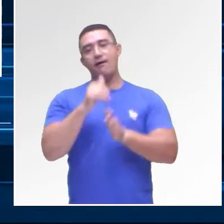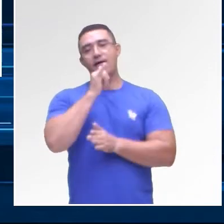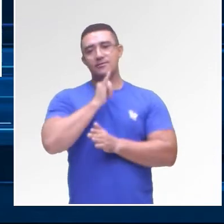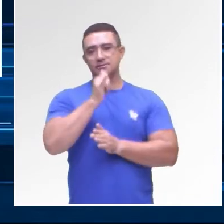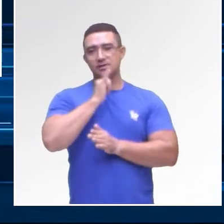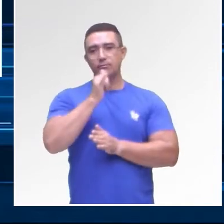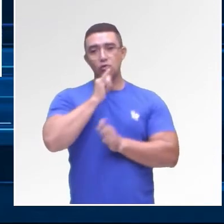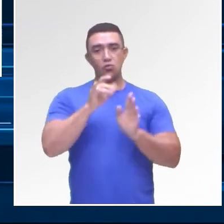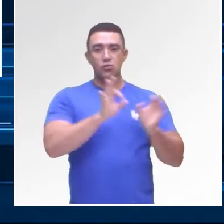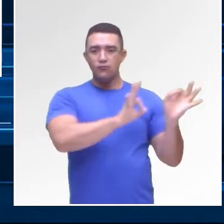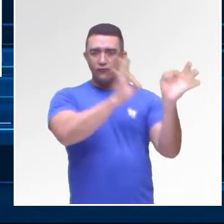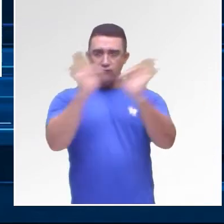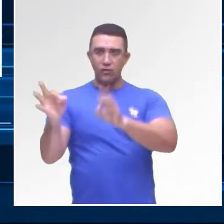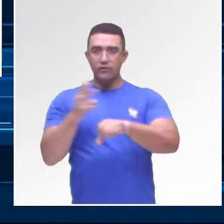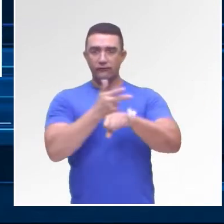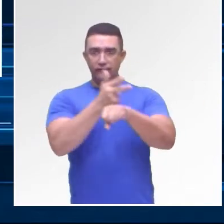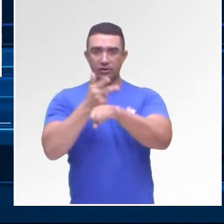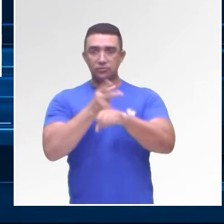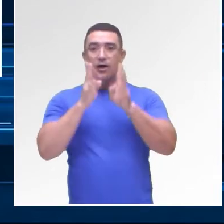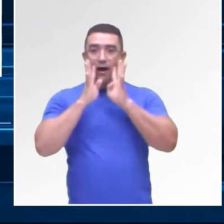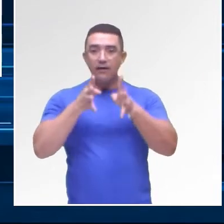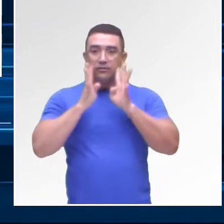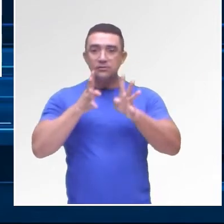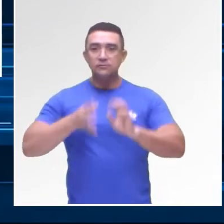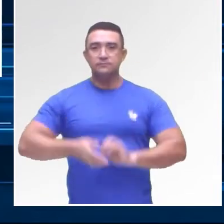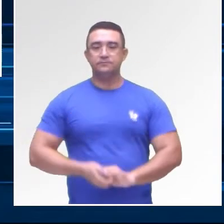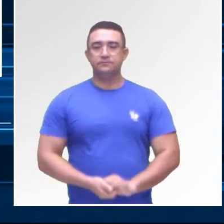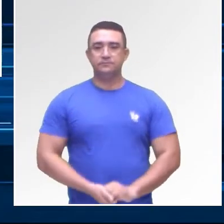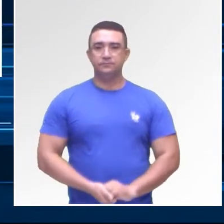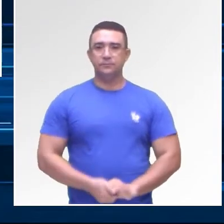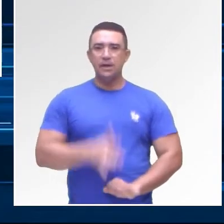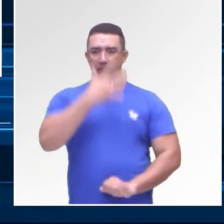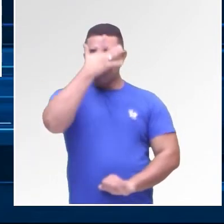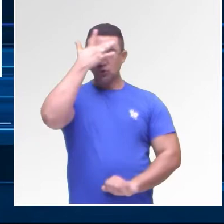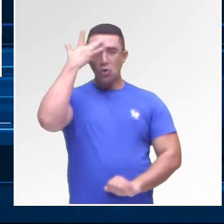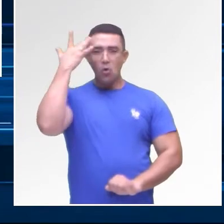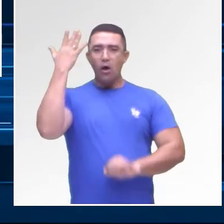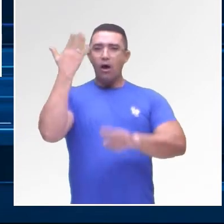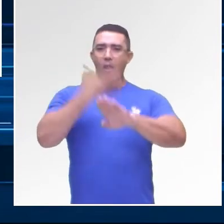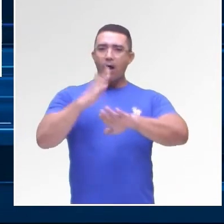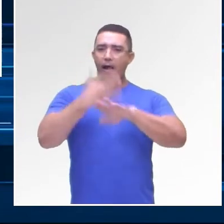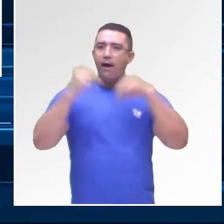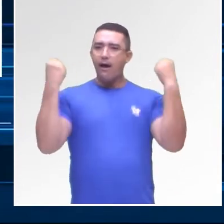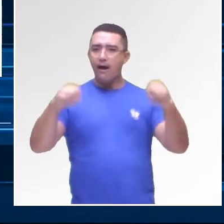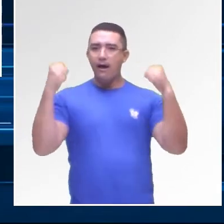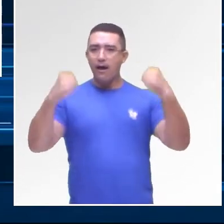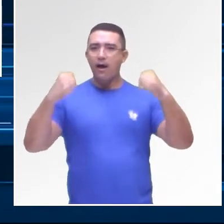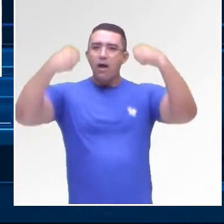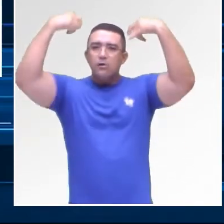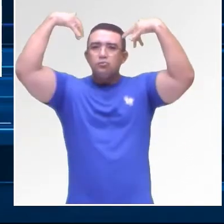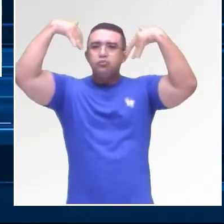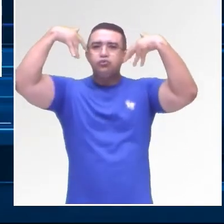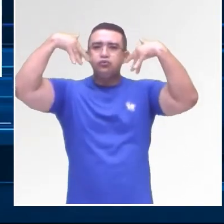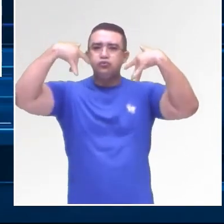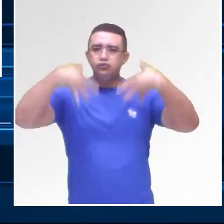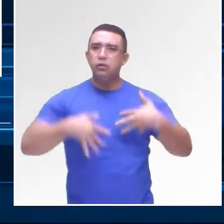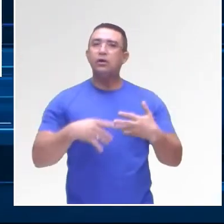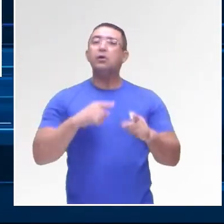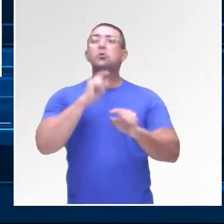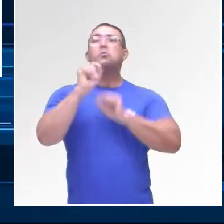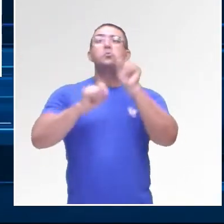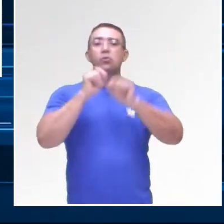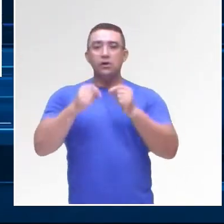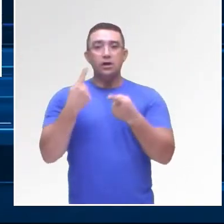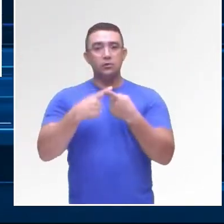disso no vídeo. Então, bastante atenção. Durante a atividade física, gastamos muitas calorias, resultado do recrutamento dos